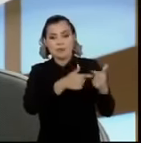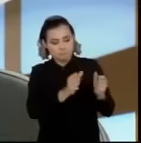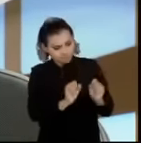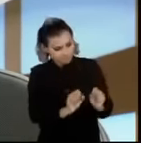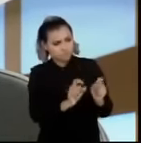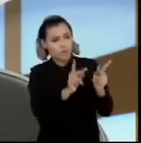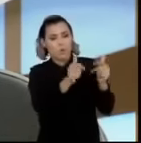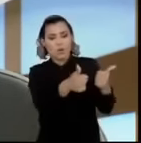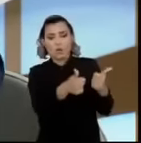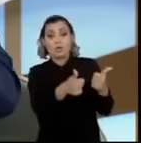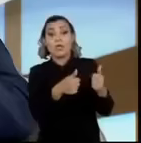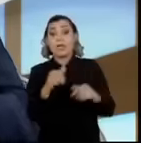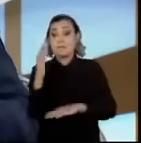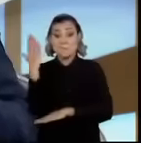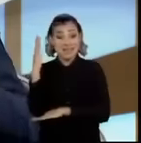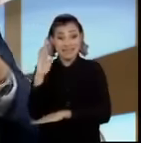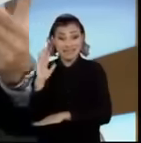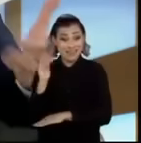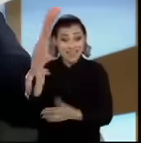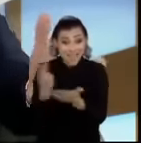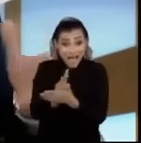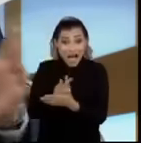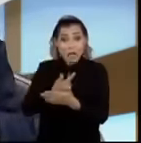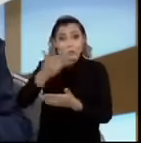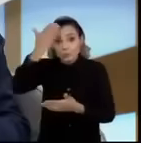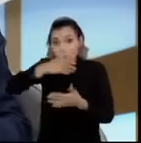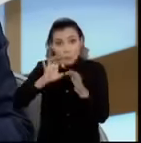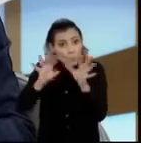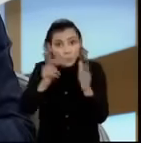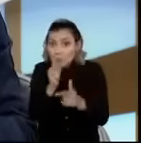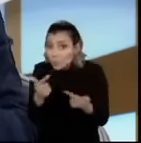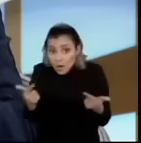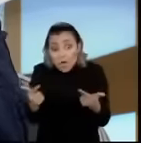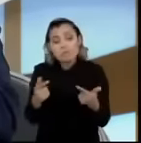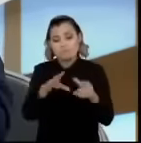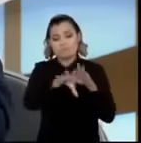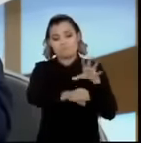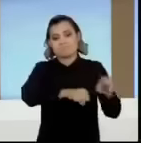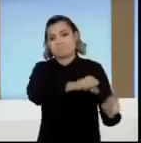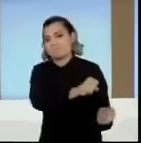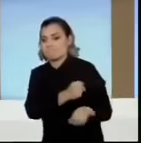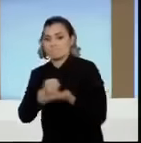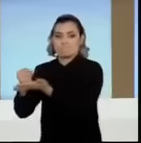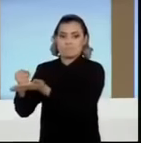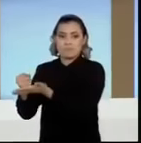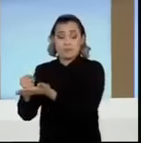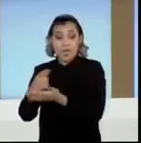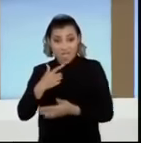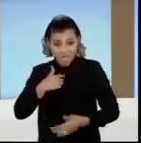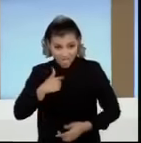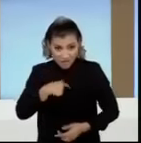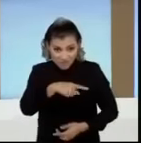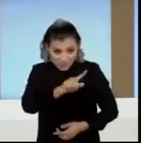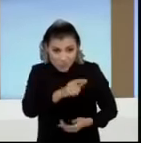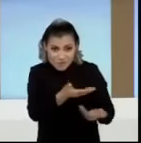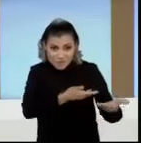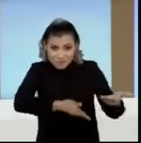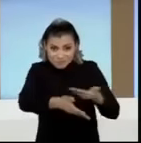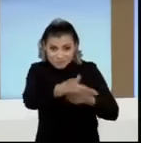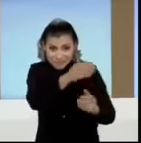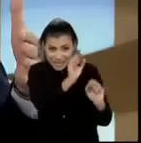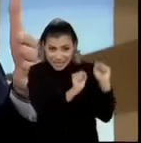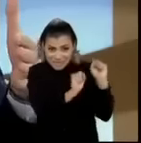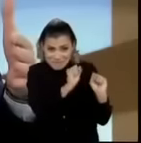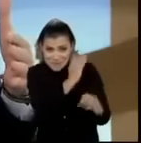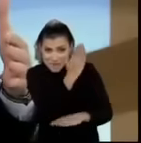ok, apreende a madeira que não tiver ok e dá andamento na atividade. Então, veja que eu não fui me confraternizar com o